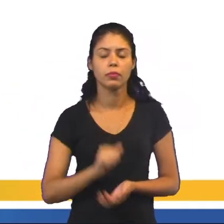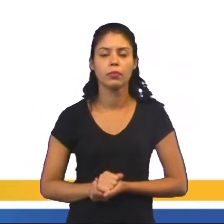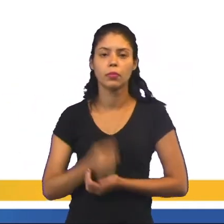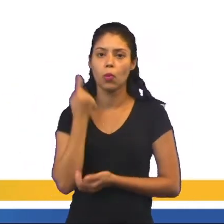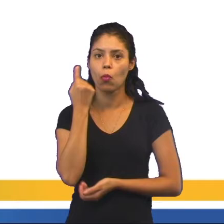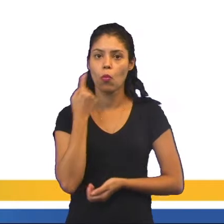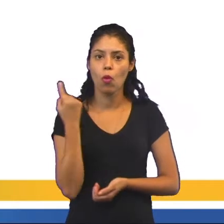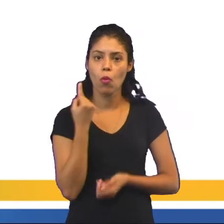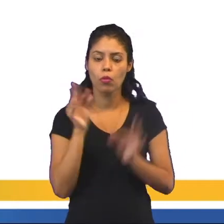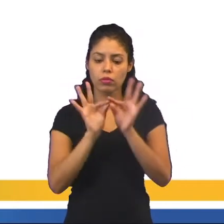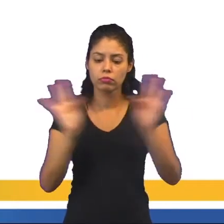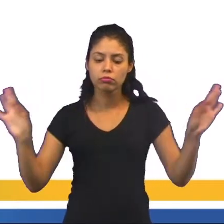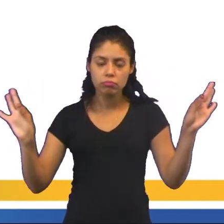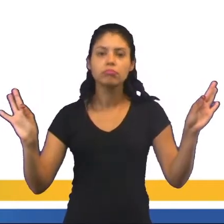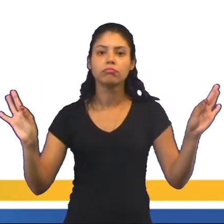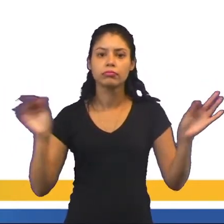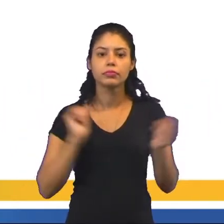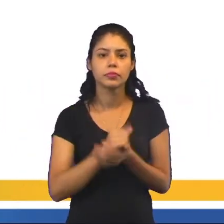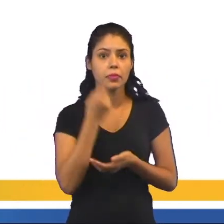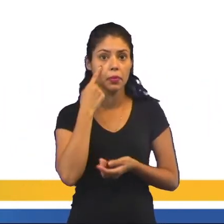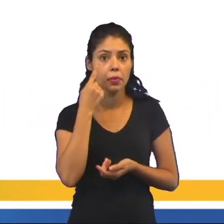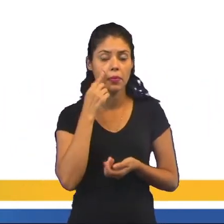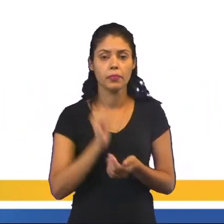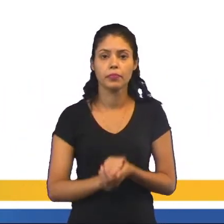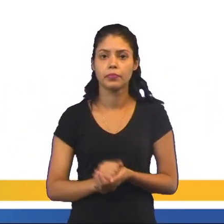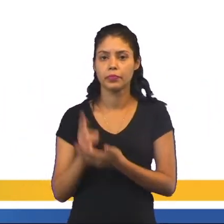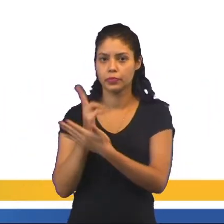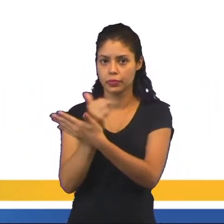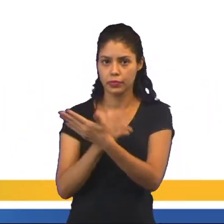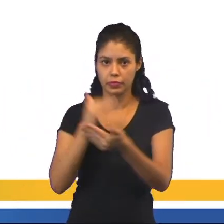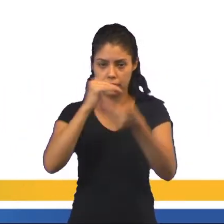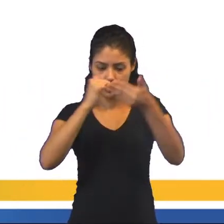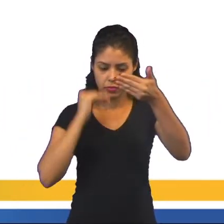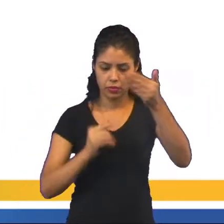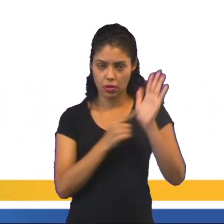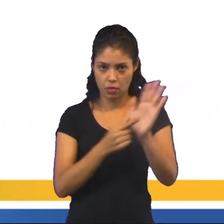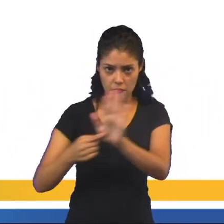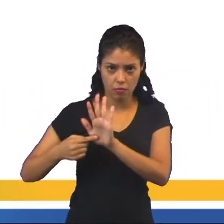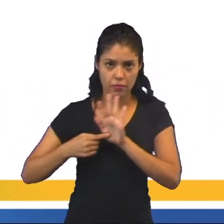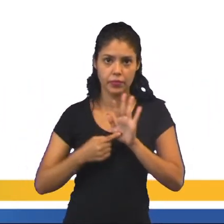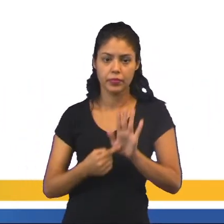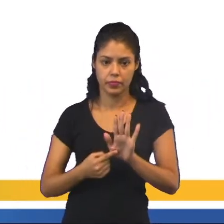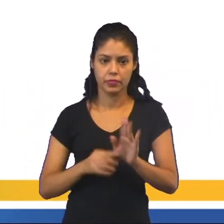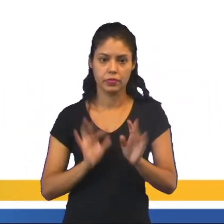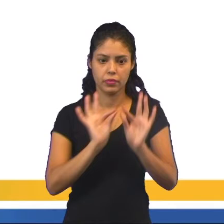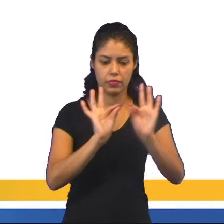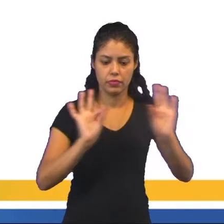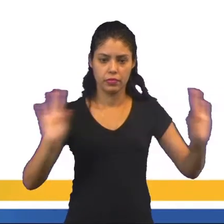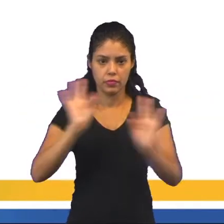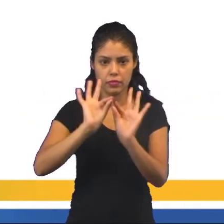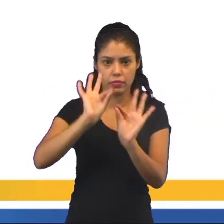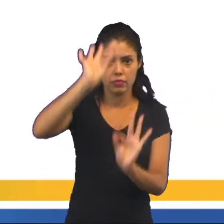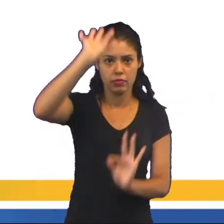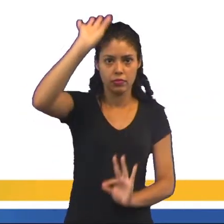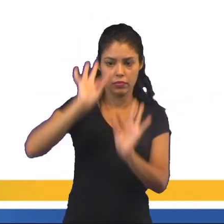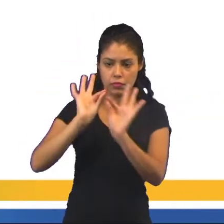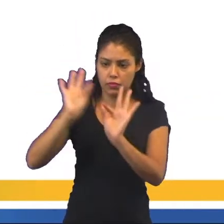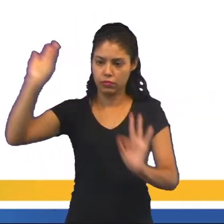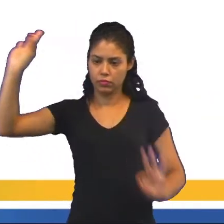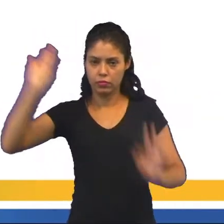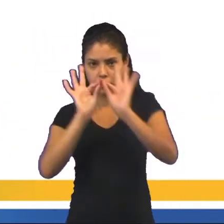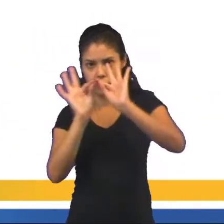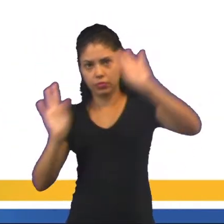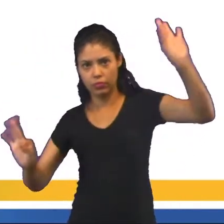tá? Então, nesse caso aí, a gente tem que observar que o desenho abaixo, ele mostra. Numa reta, existem